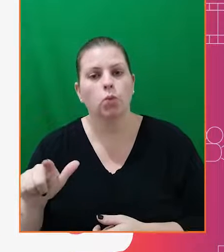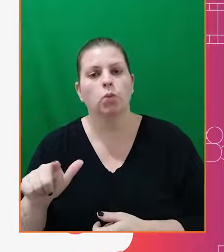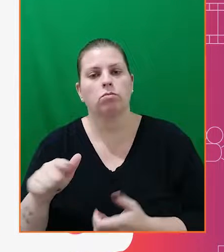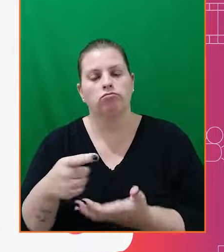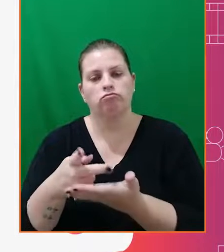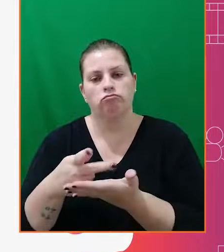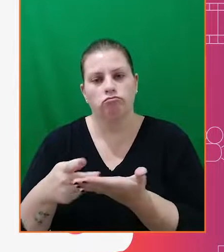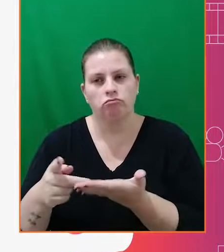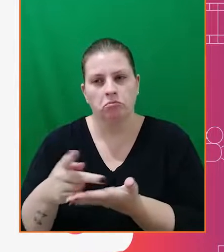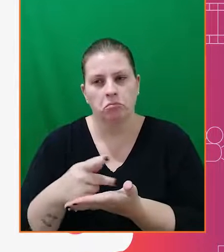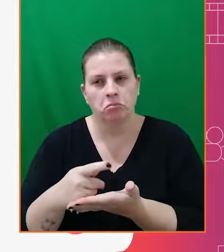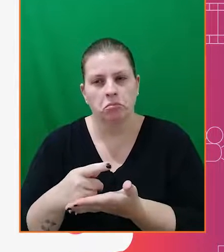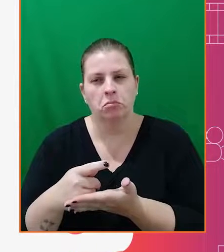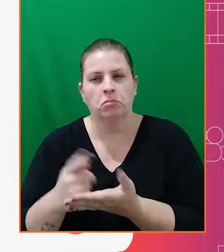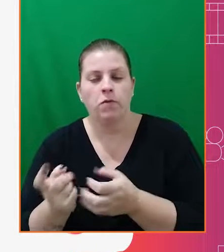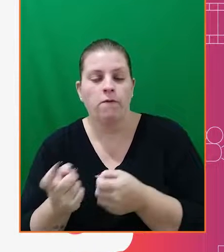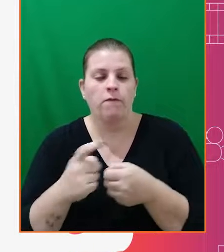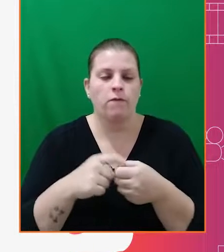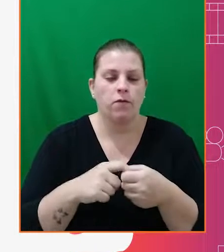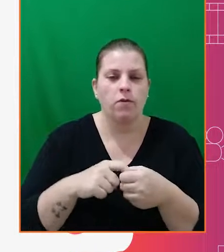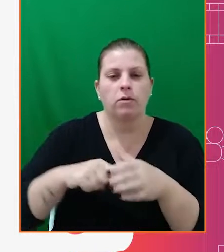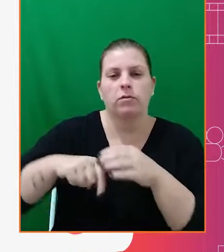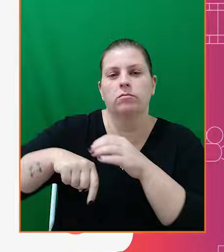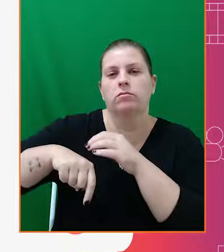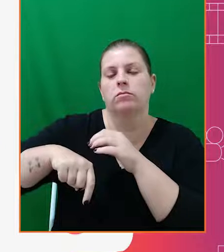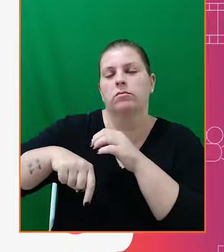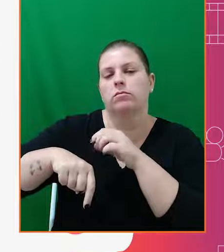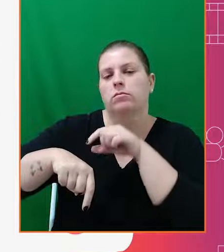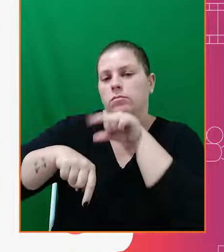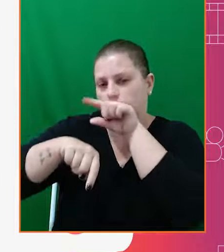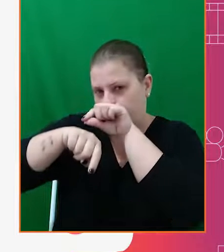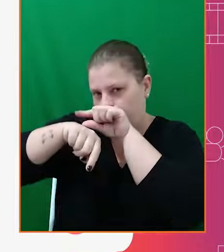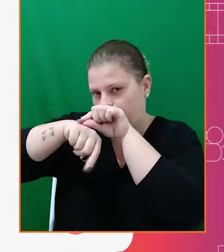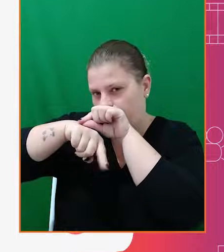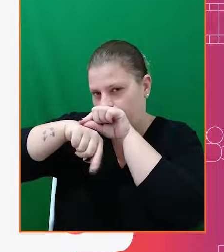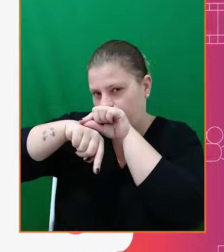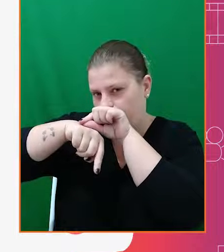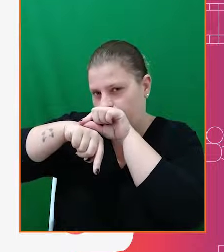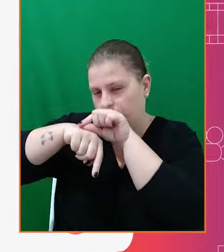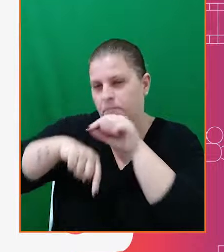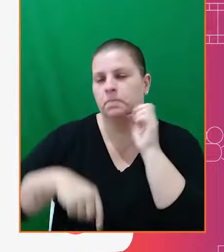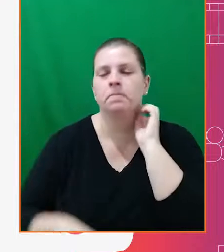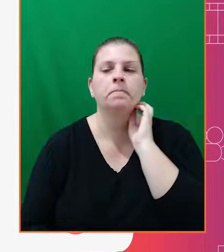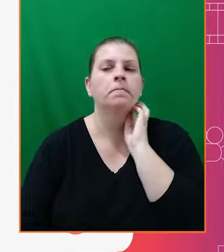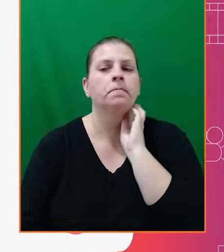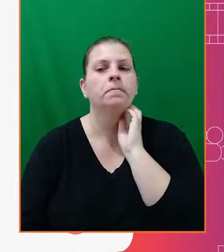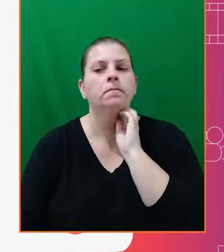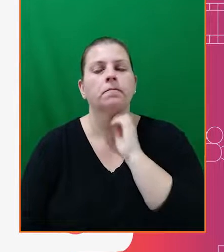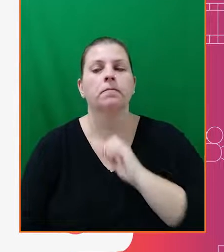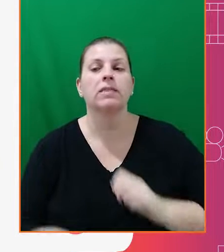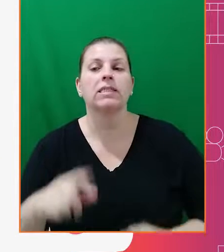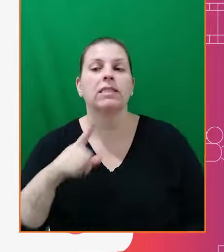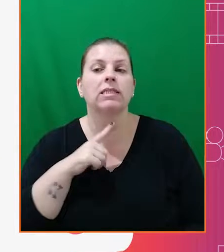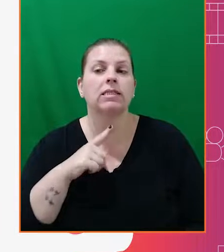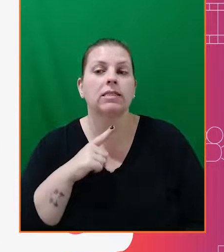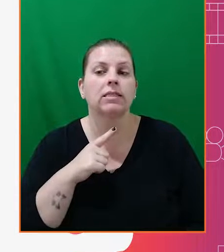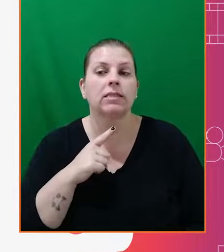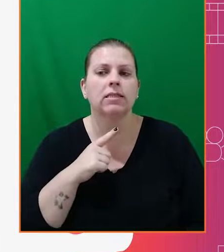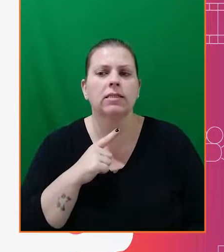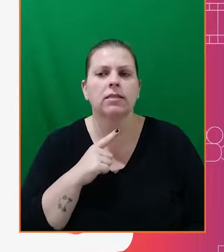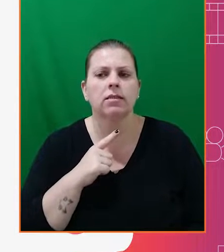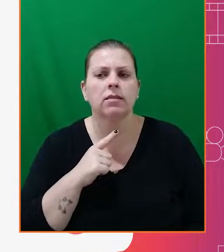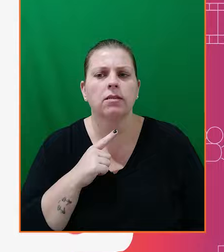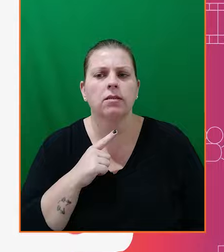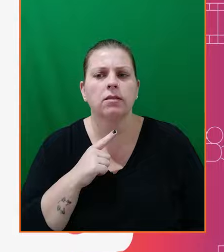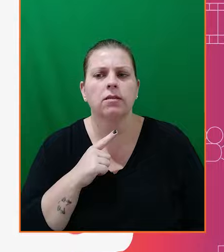Para continuar esse desenho, eu vou vir aqui para o desenho do rabinho. Reparem que nessa forma do rabinho,